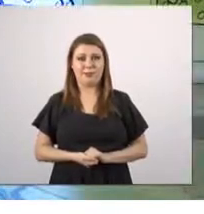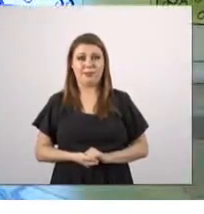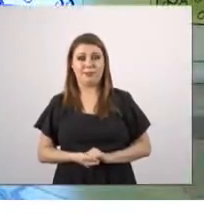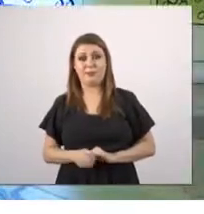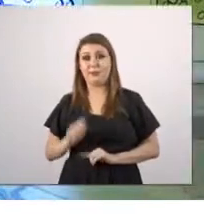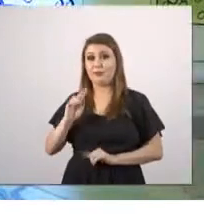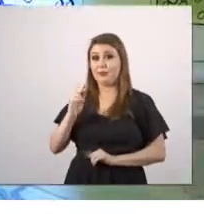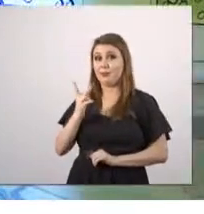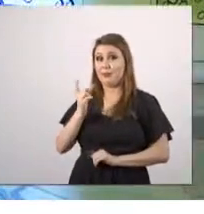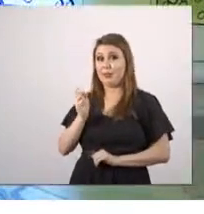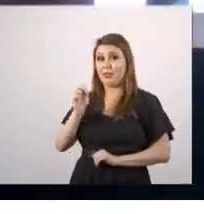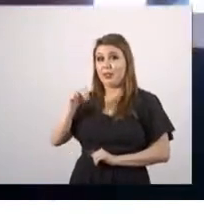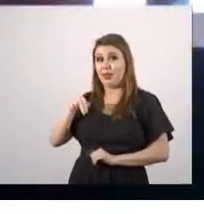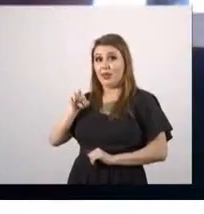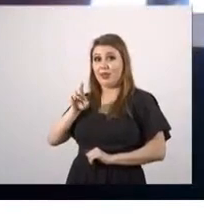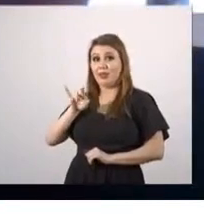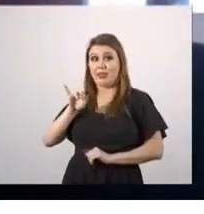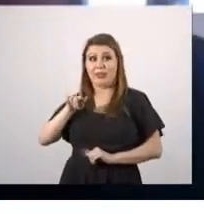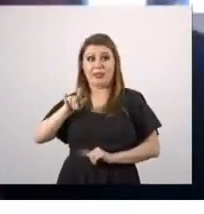Henrique Godoy Ultman.